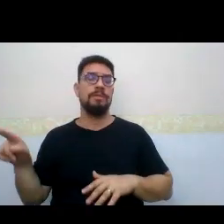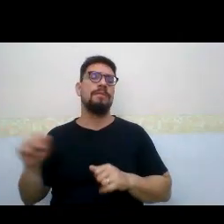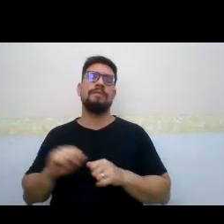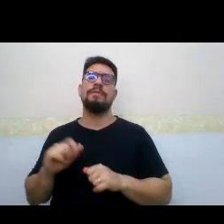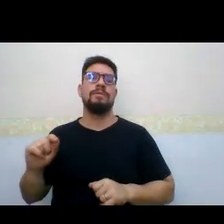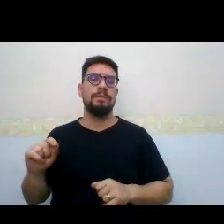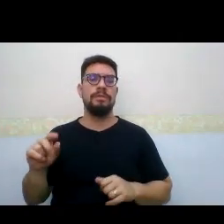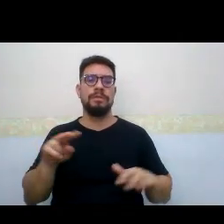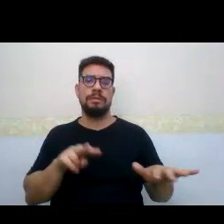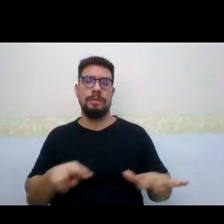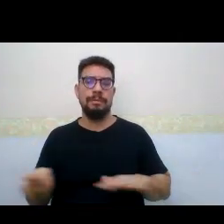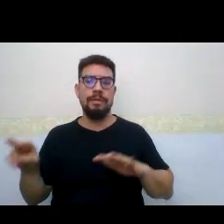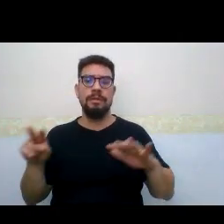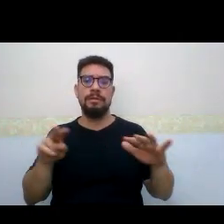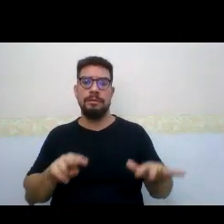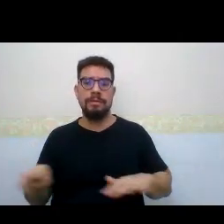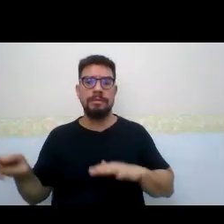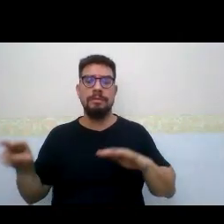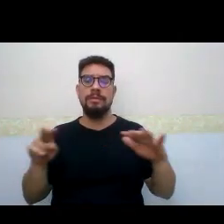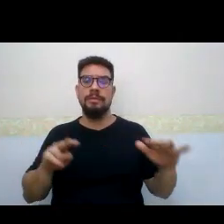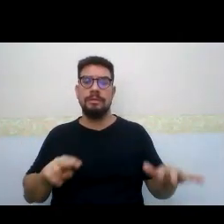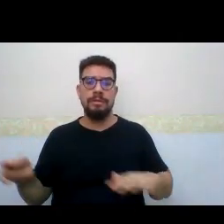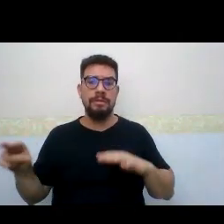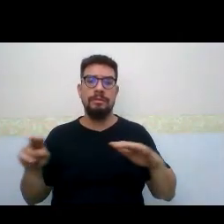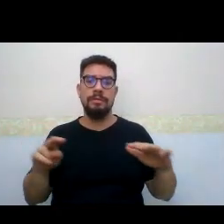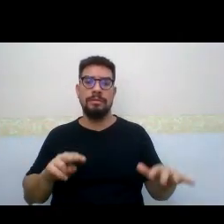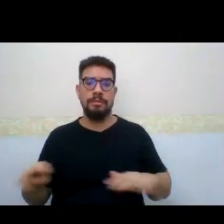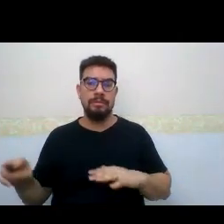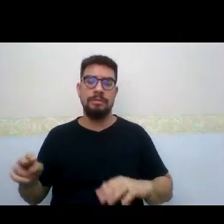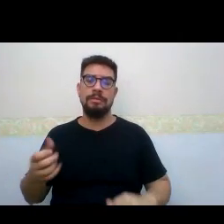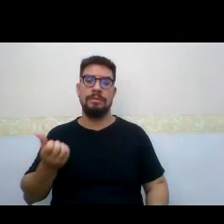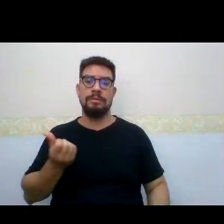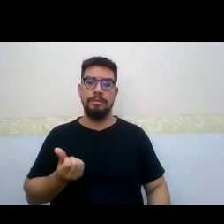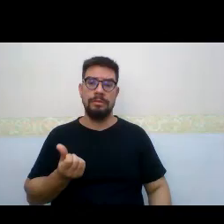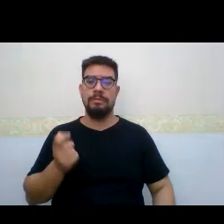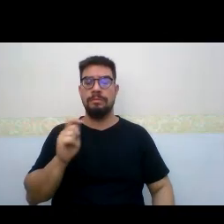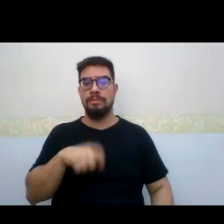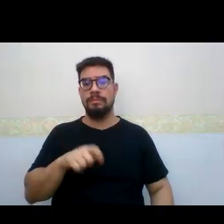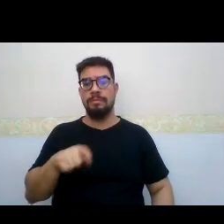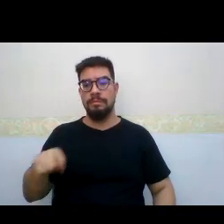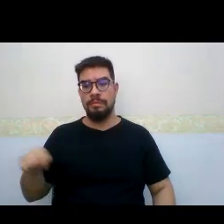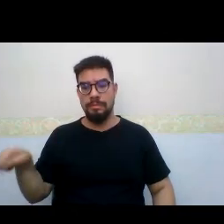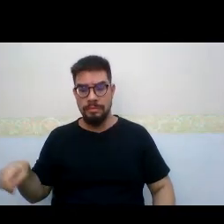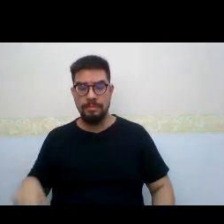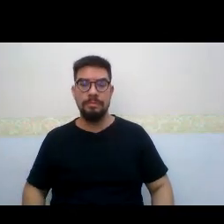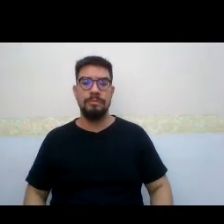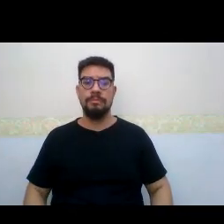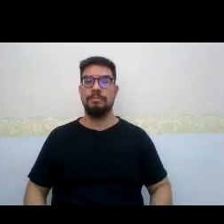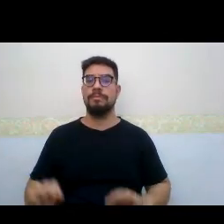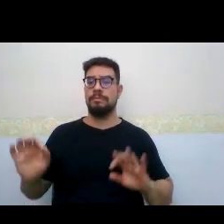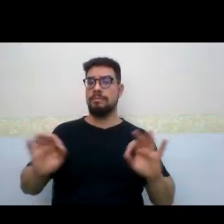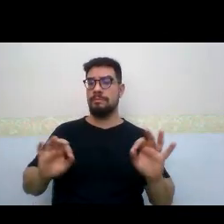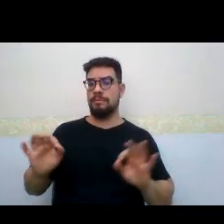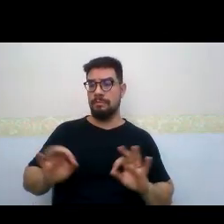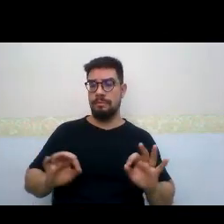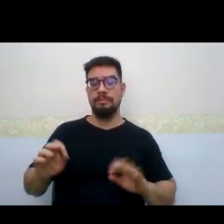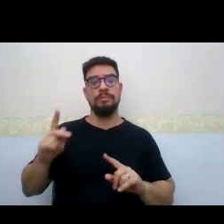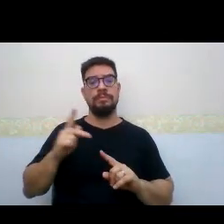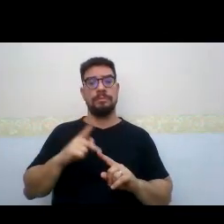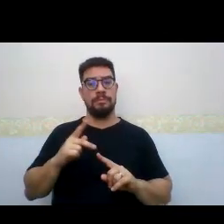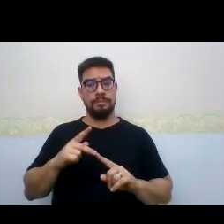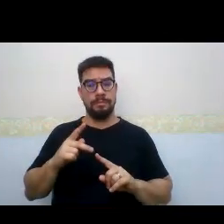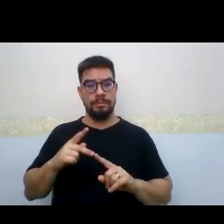semana? Durante os 6 meses. Então, eu já coloco ali um plano de trabalho e, inclusive, nesse plano